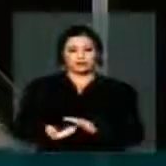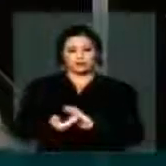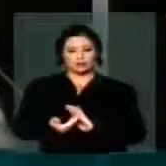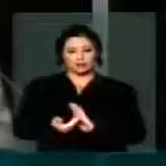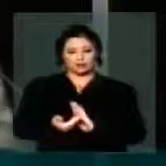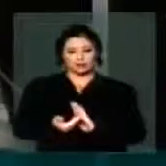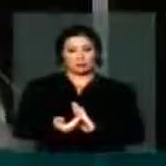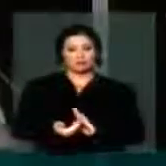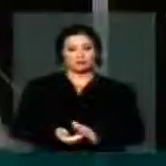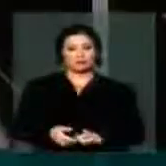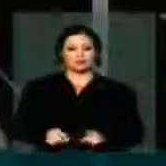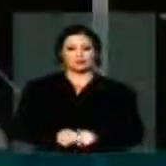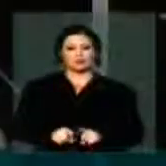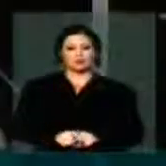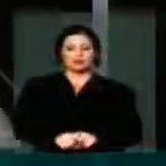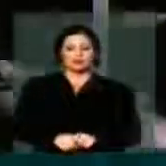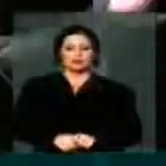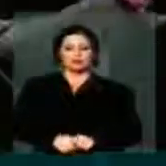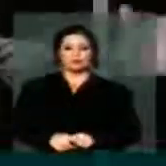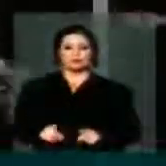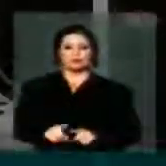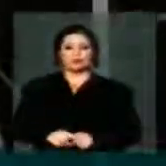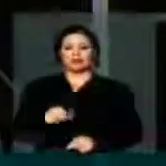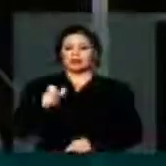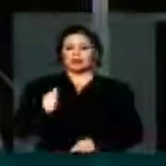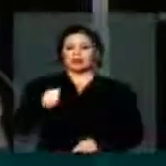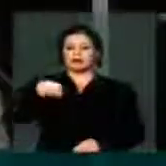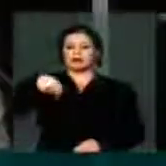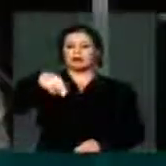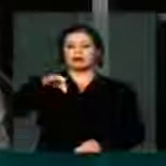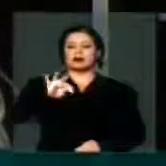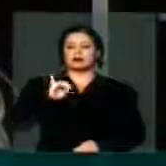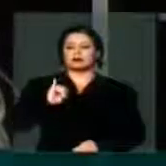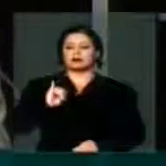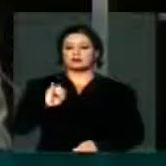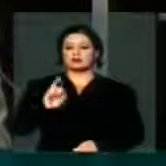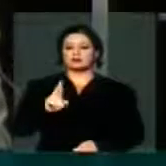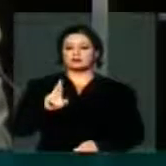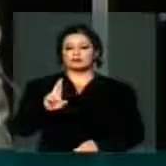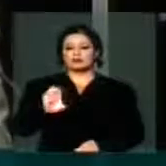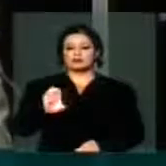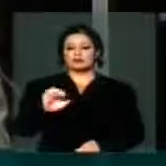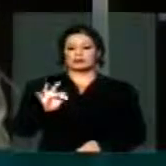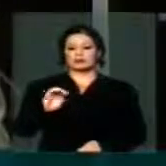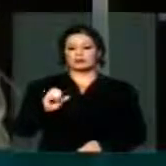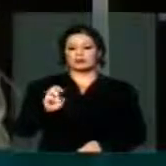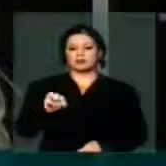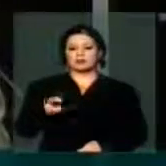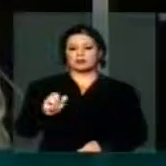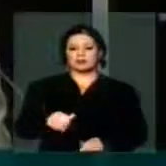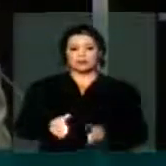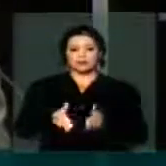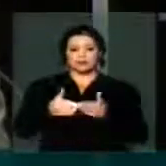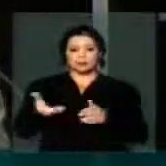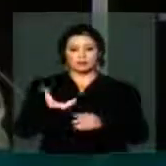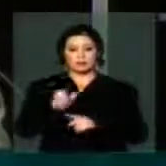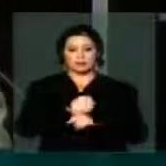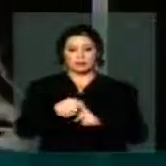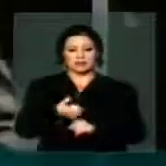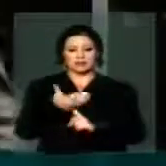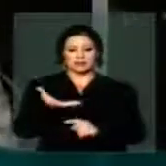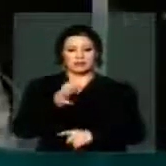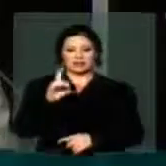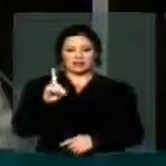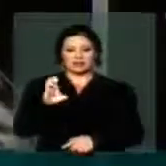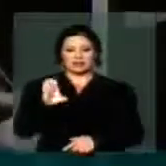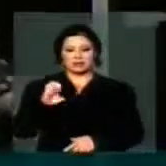que eu estou chamando da admissibilidade da antirreforma. Quando a sociedade brasileira clama pela democracia